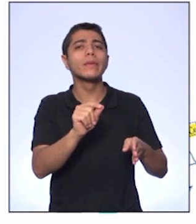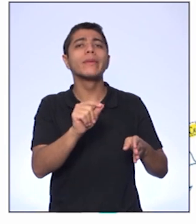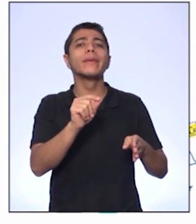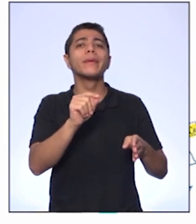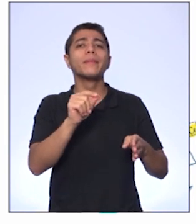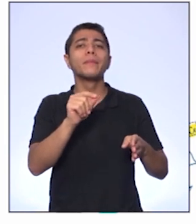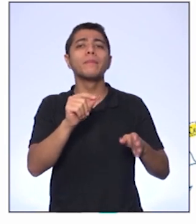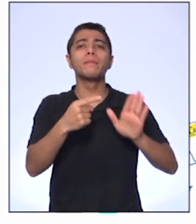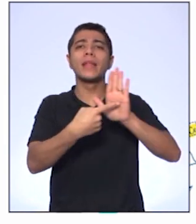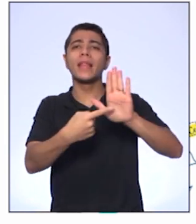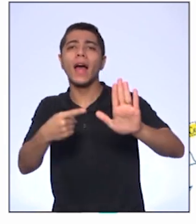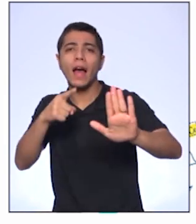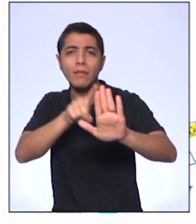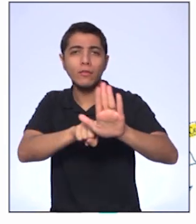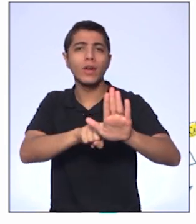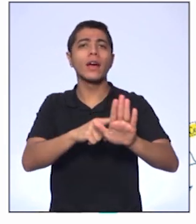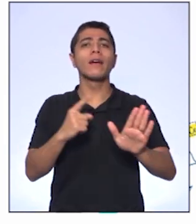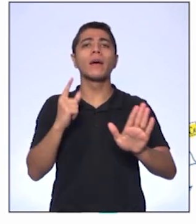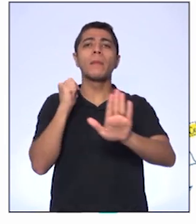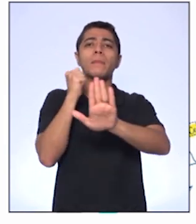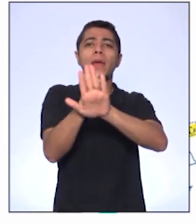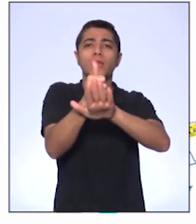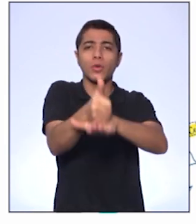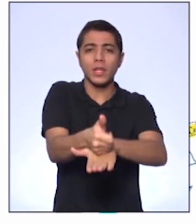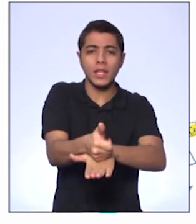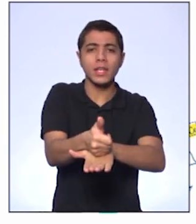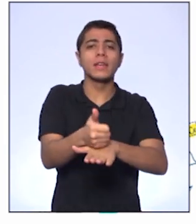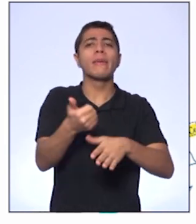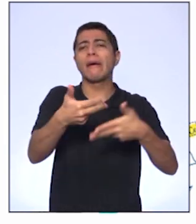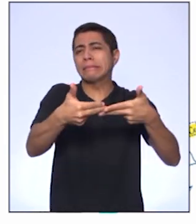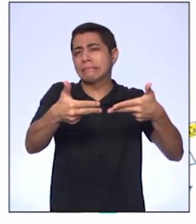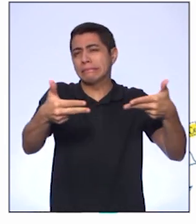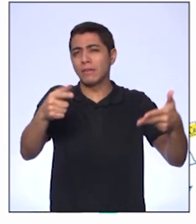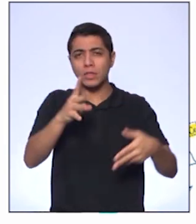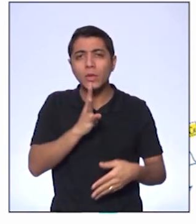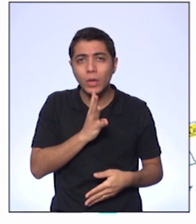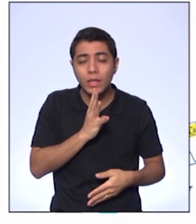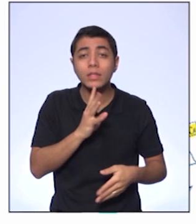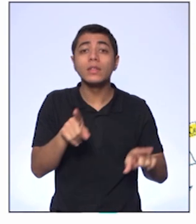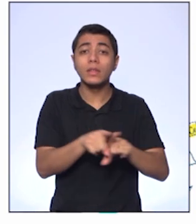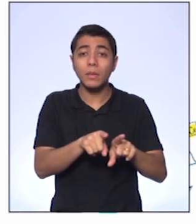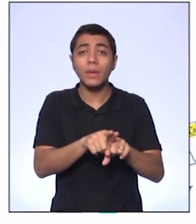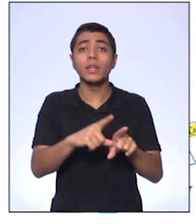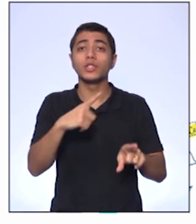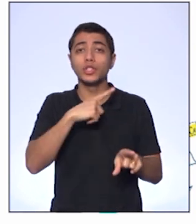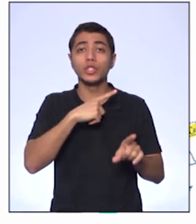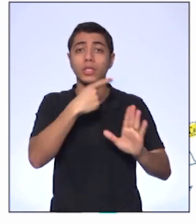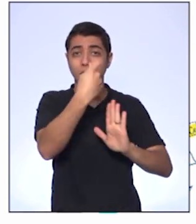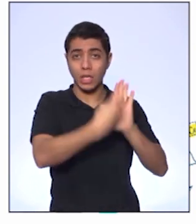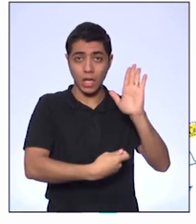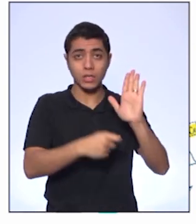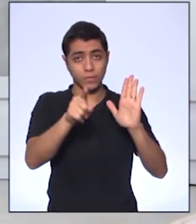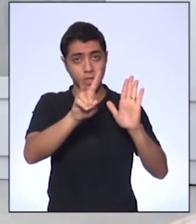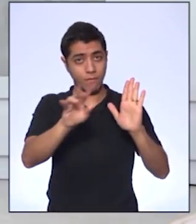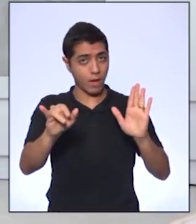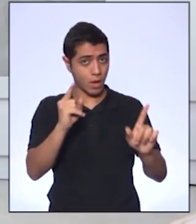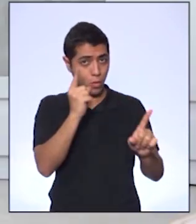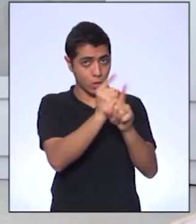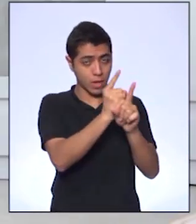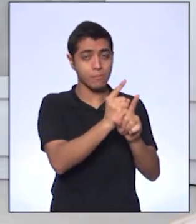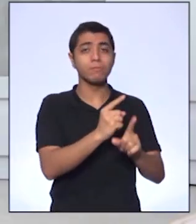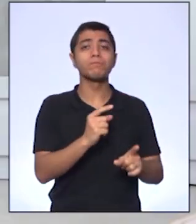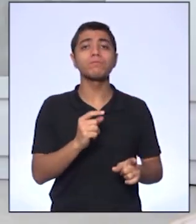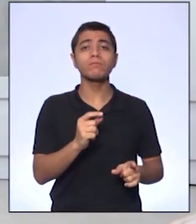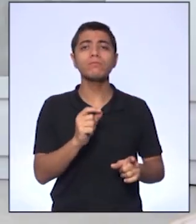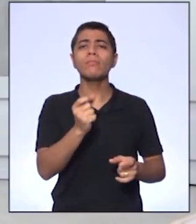metonímias, aquelas que você conhece bem, e aqui você encontra os exemplos e os textos onde você vai encontrar isso. Às vezes a gente usa a linguagem